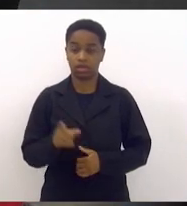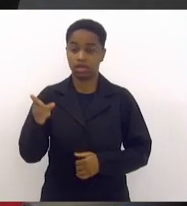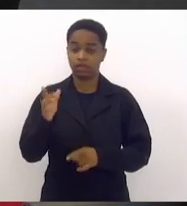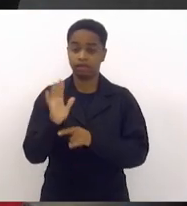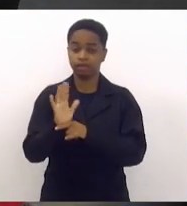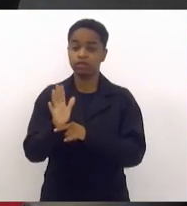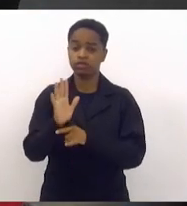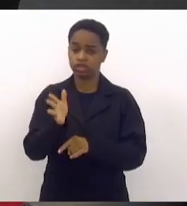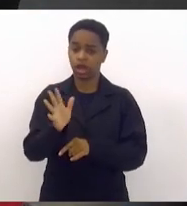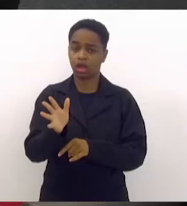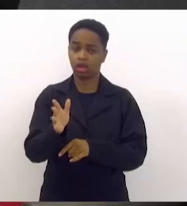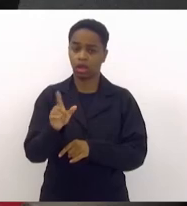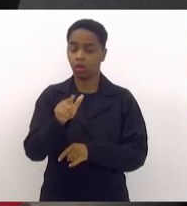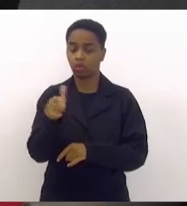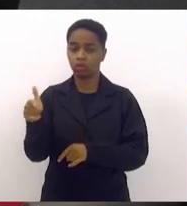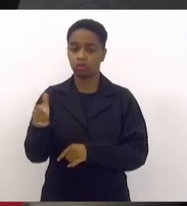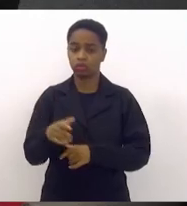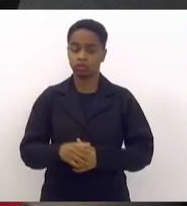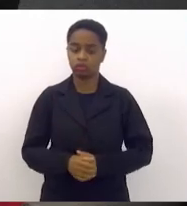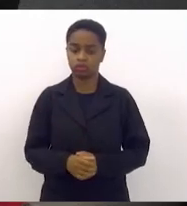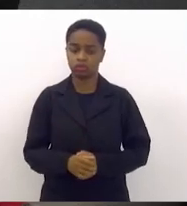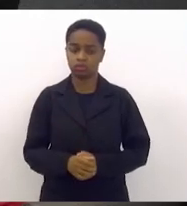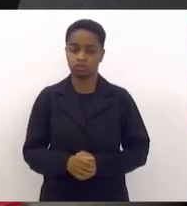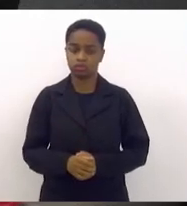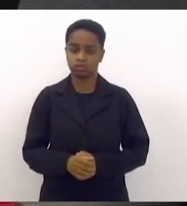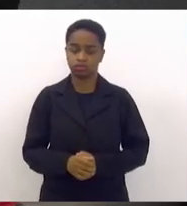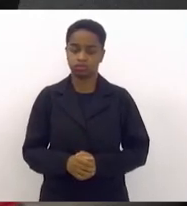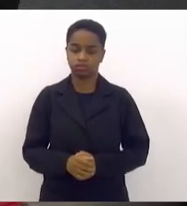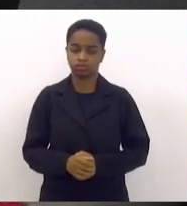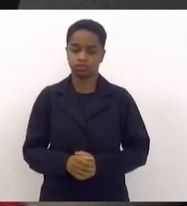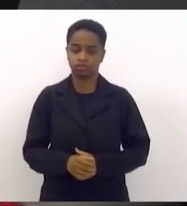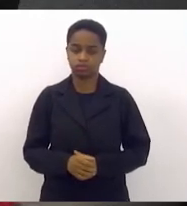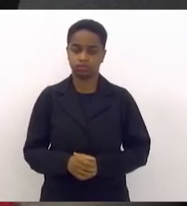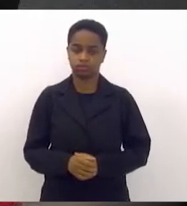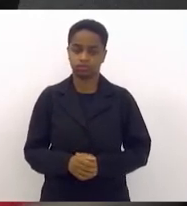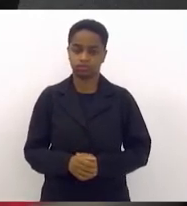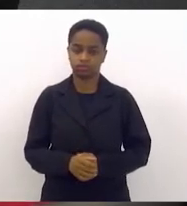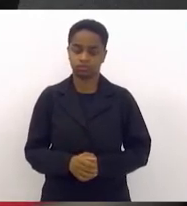esse V iniciativa da criação da frente parlamentar